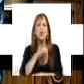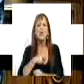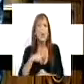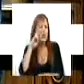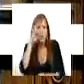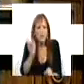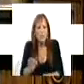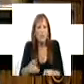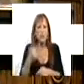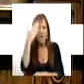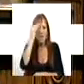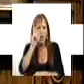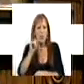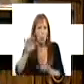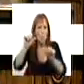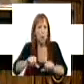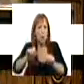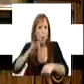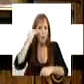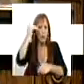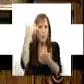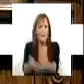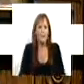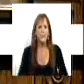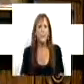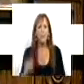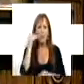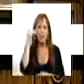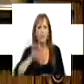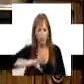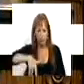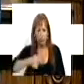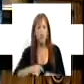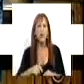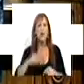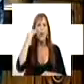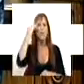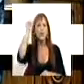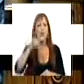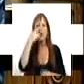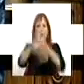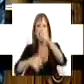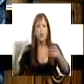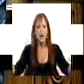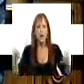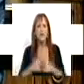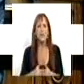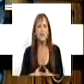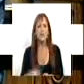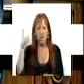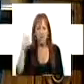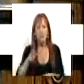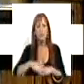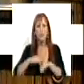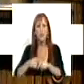sem grande esforço, prever o pior para o futuro. Para o futuro do planeta e para o futuro da humanidade.